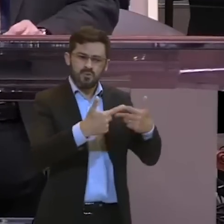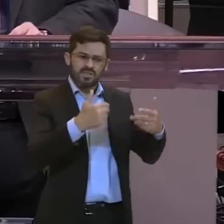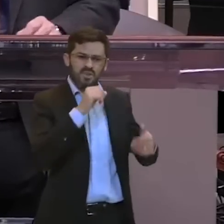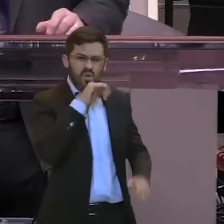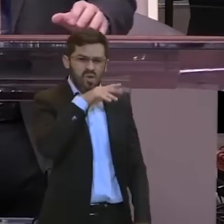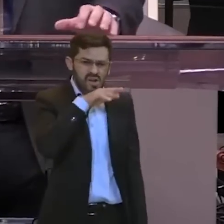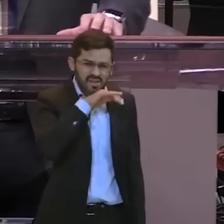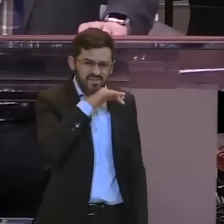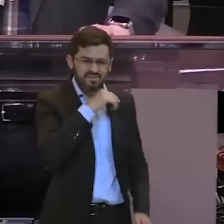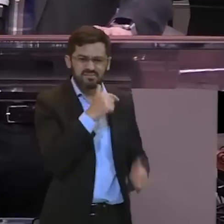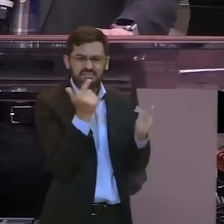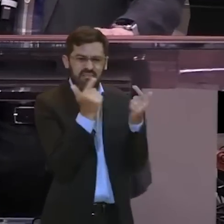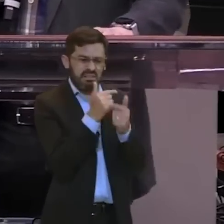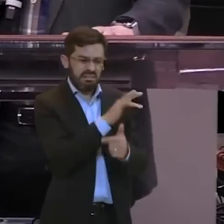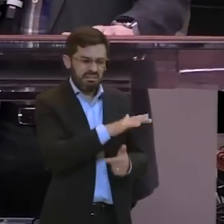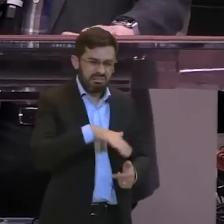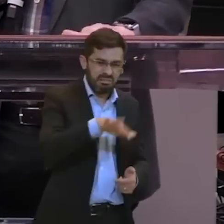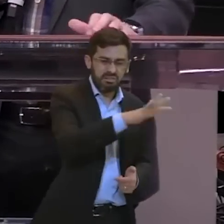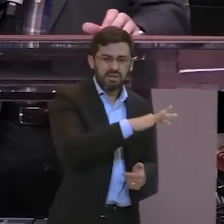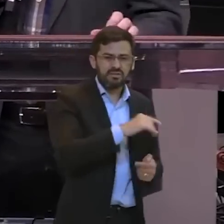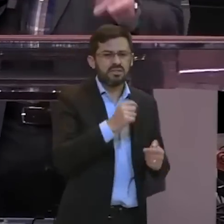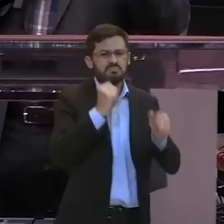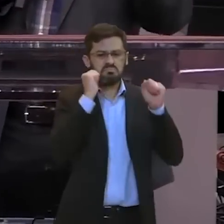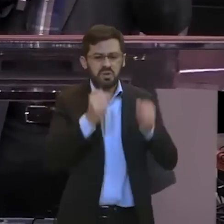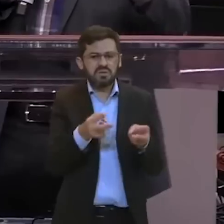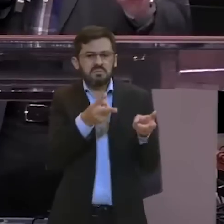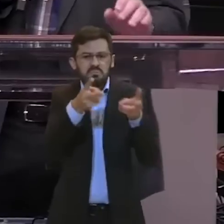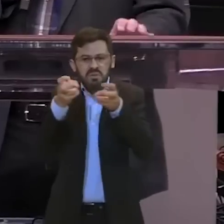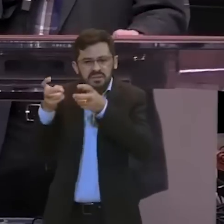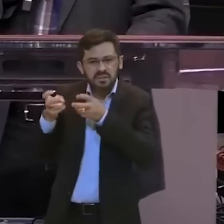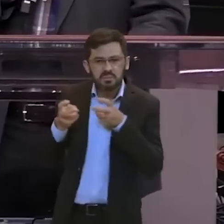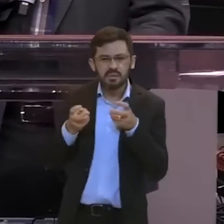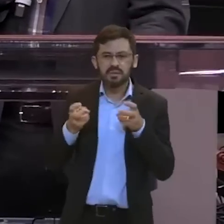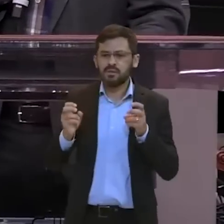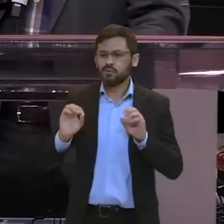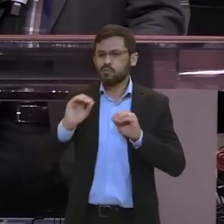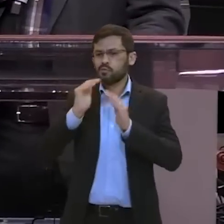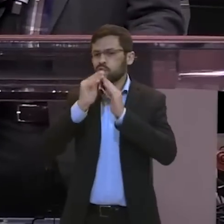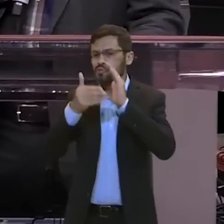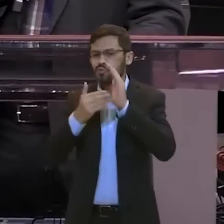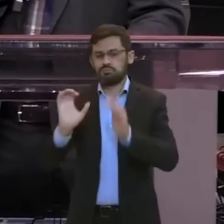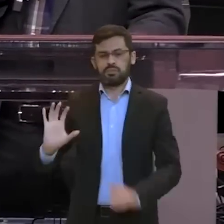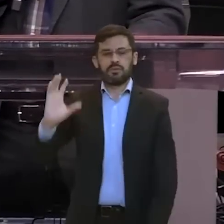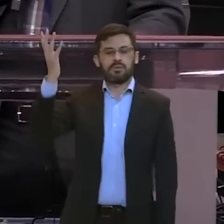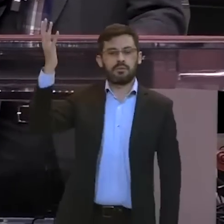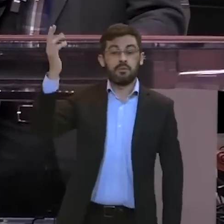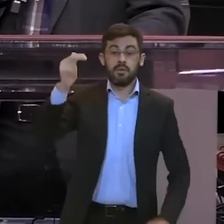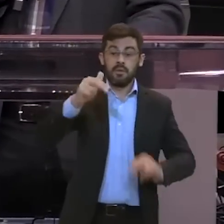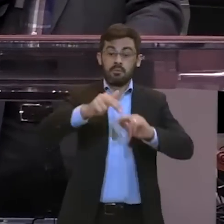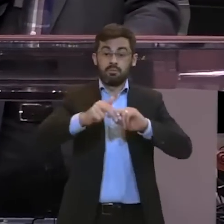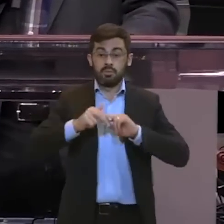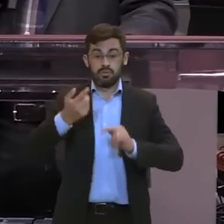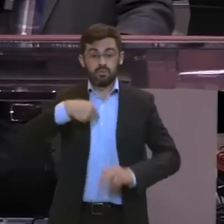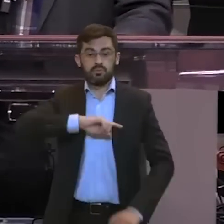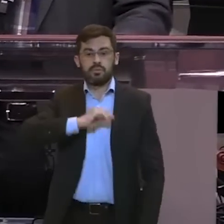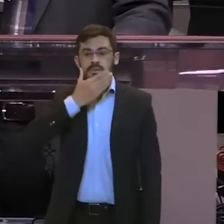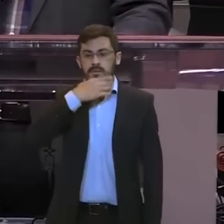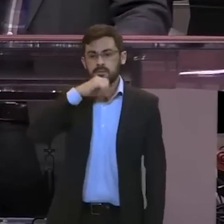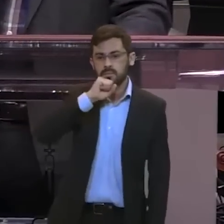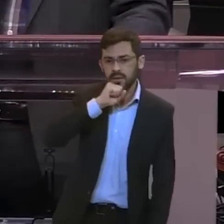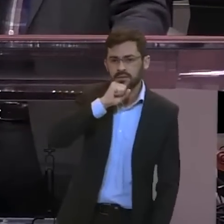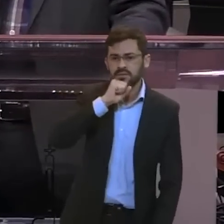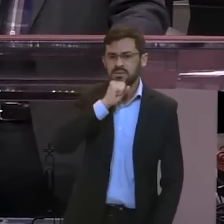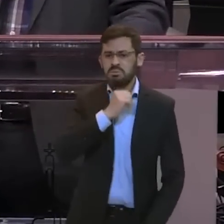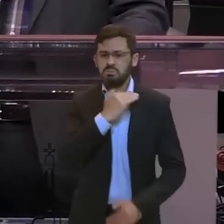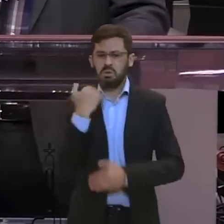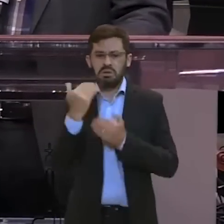e zombaria, conforme vocês podem ver com os seus próprios olhos. Por isso os nossos pais caíram à